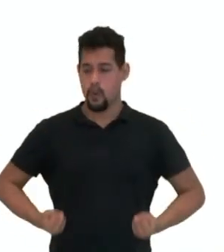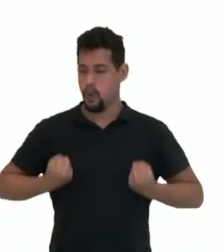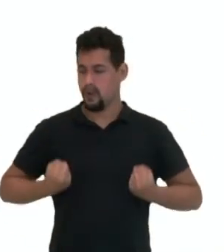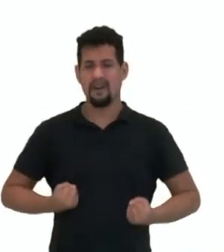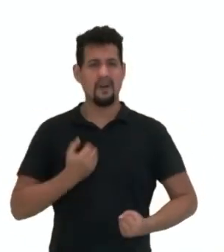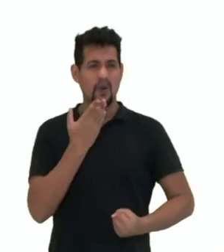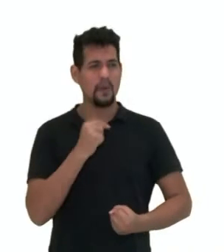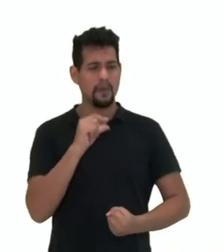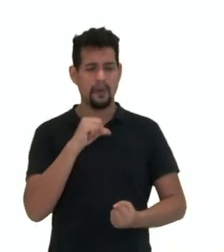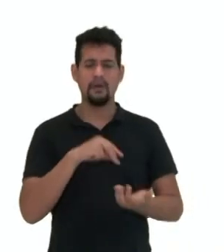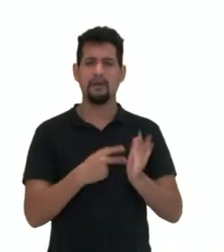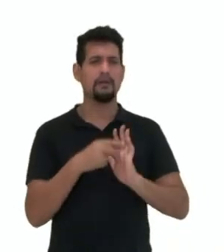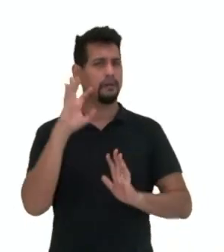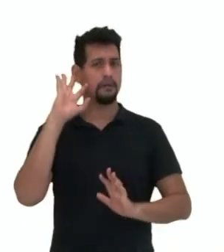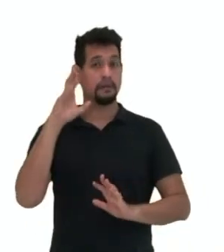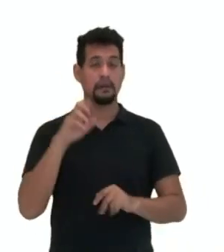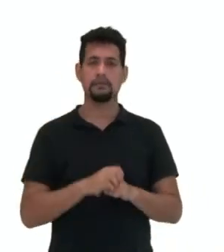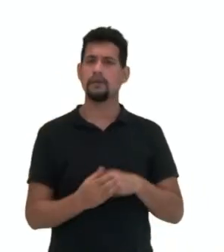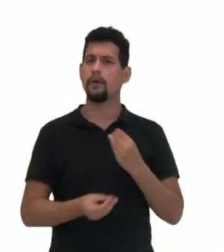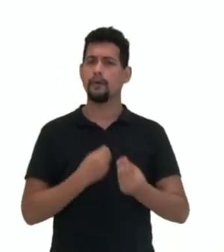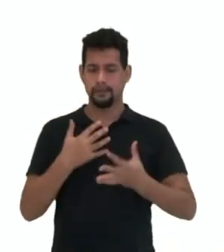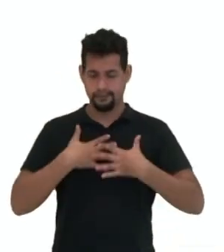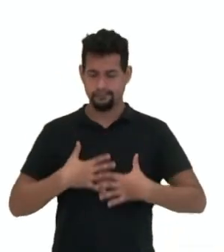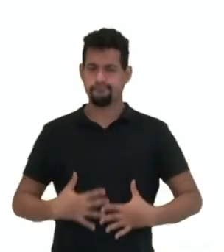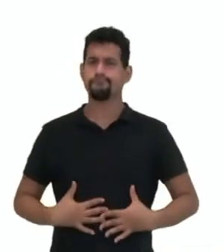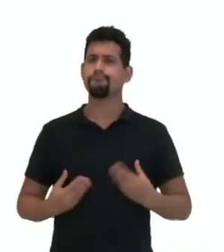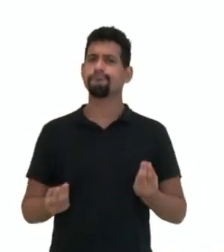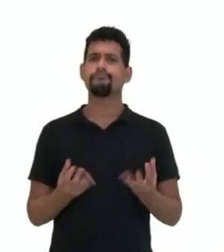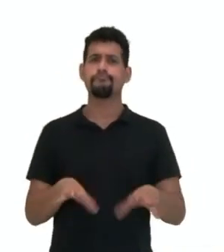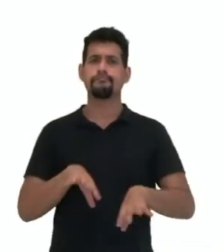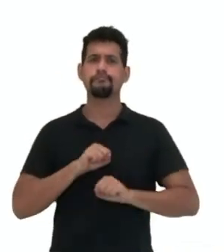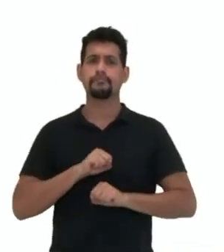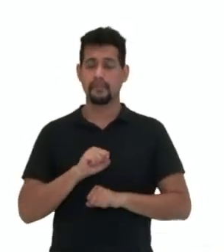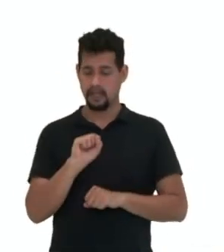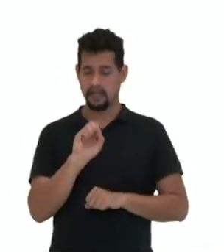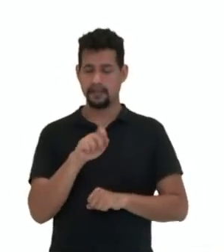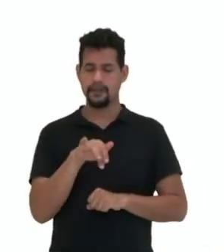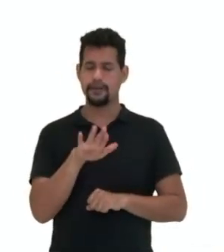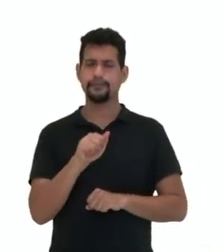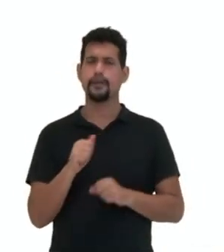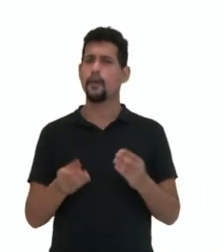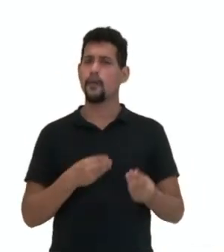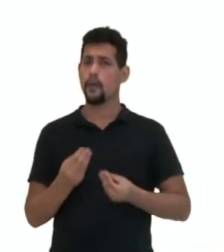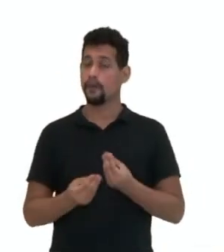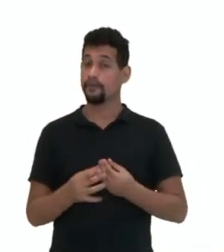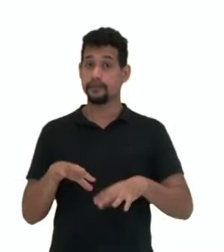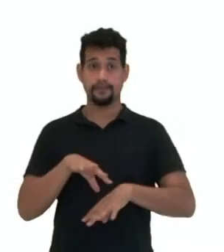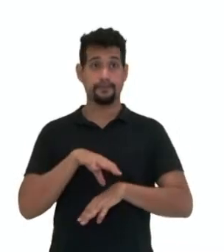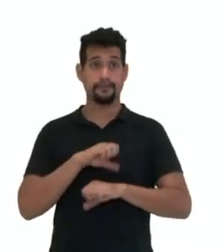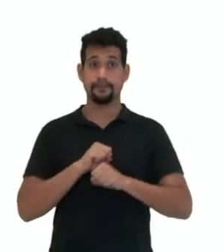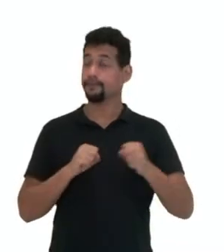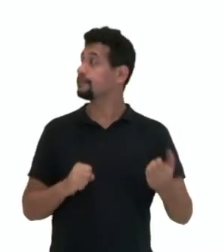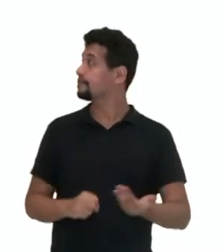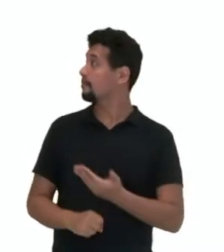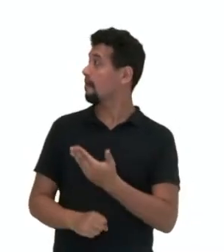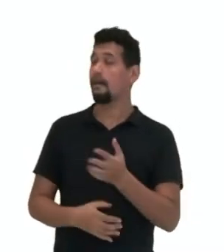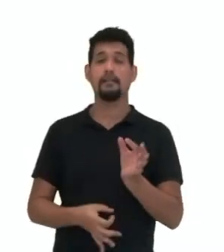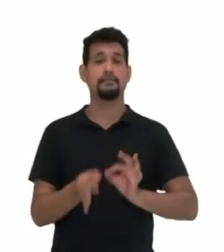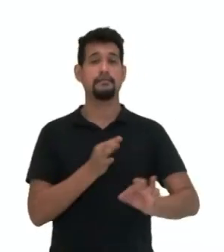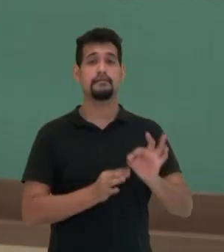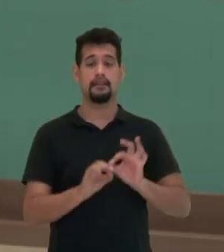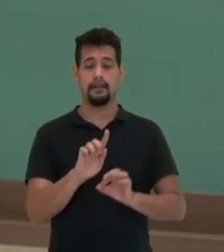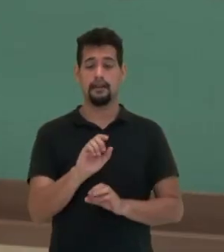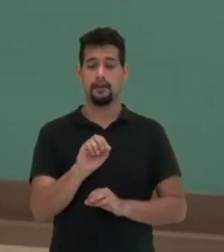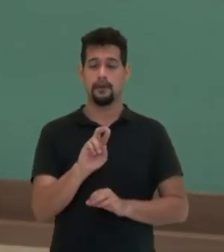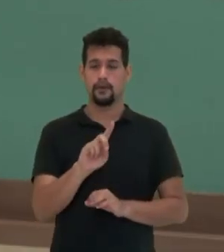exemplo, o que acontece? De onde que o corpo vai tirar a energia para esse alimento? Ele vai tirar dessas células de gordura.